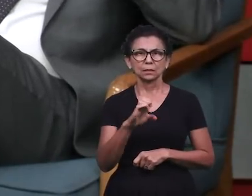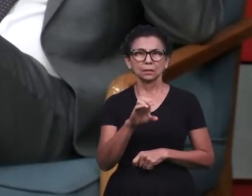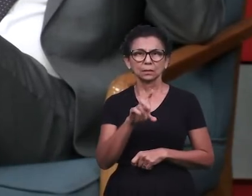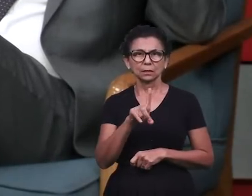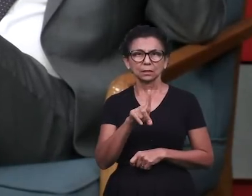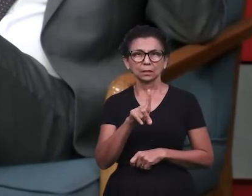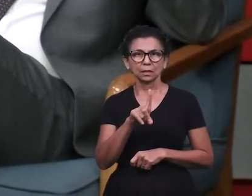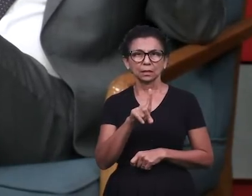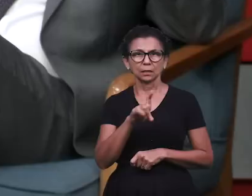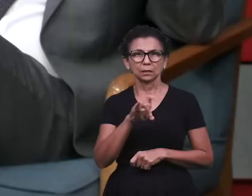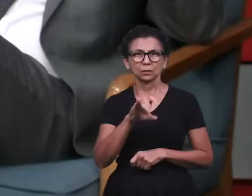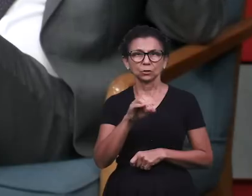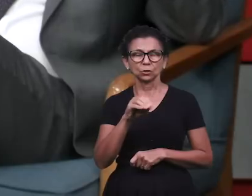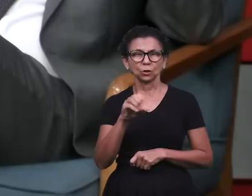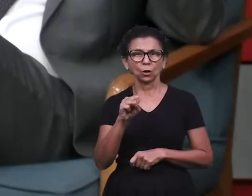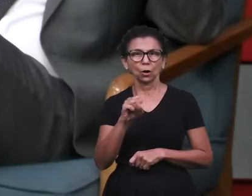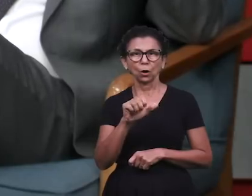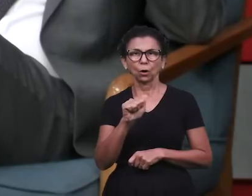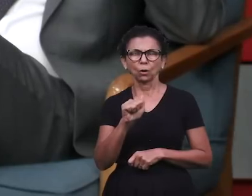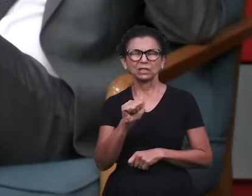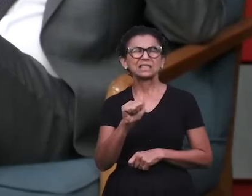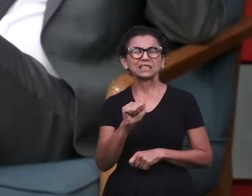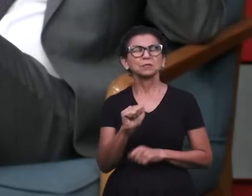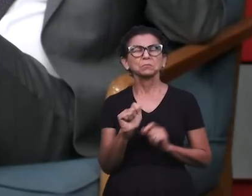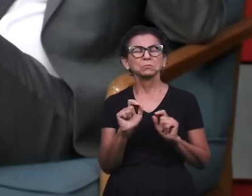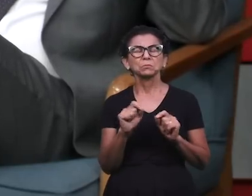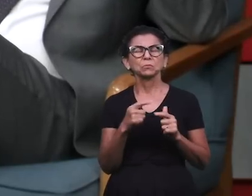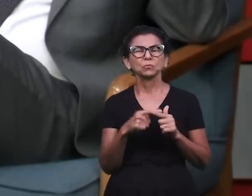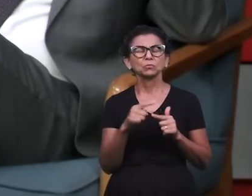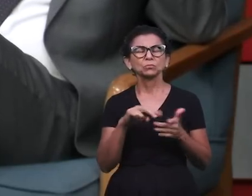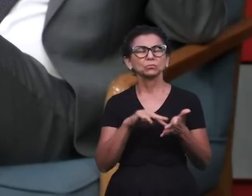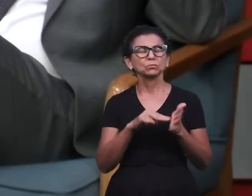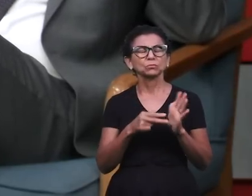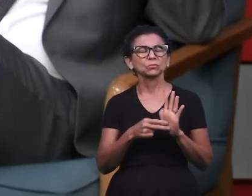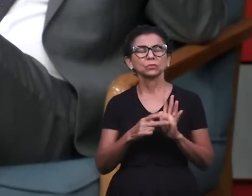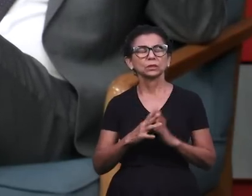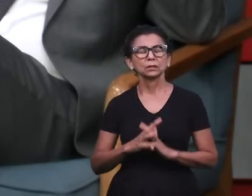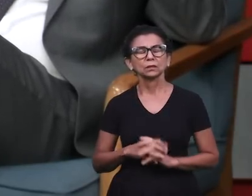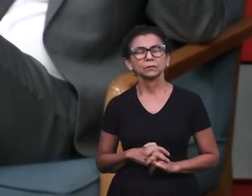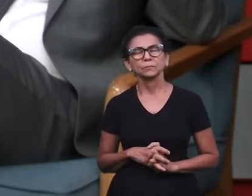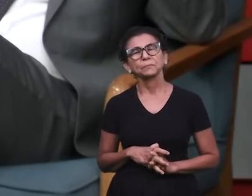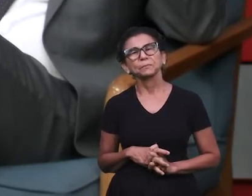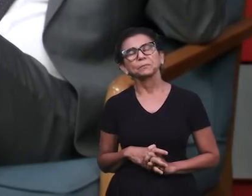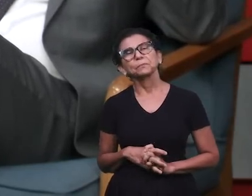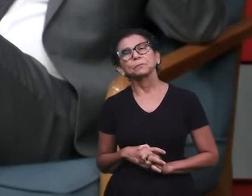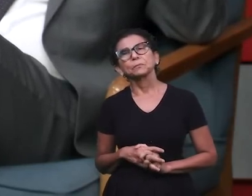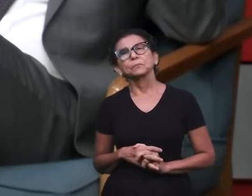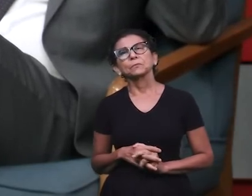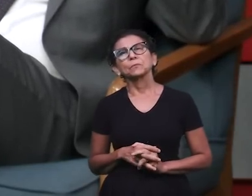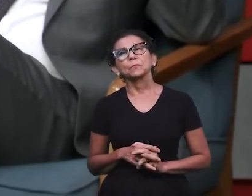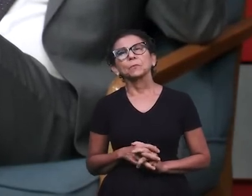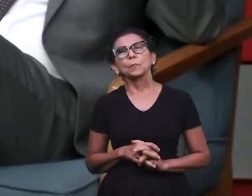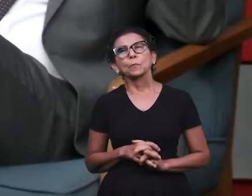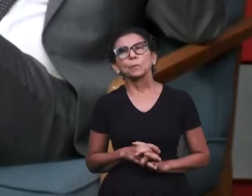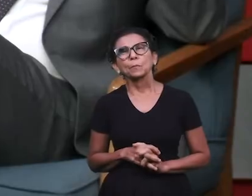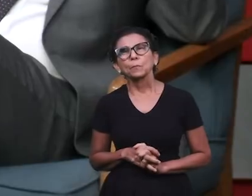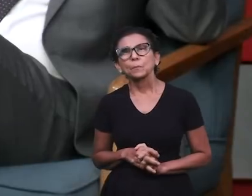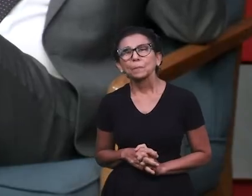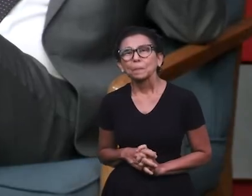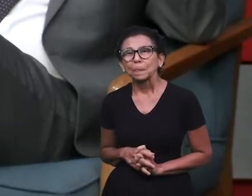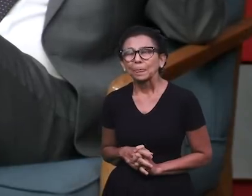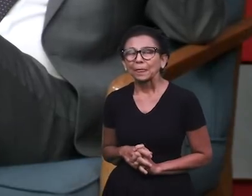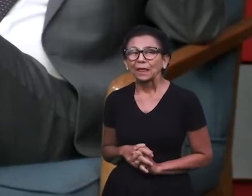que esse termo, doença insidiosa? É porque é uma doença que tem uma evolução